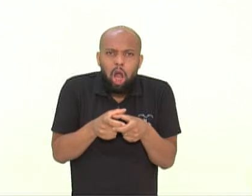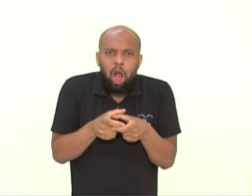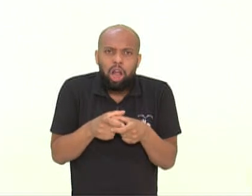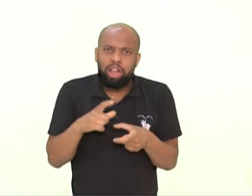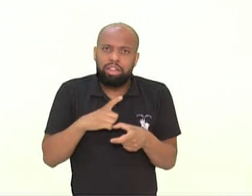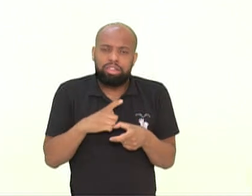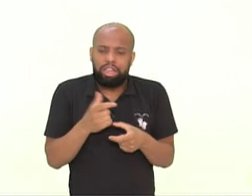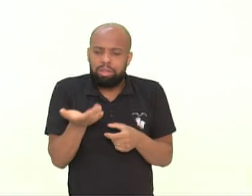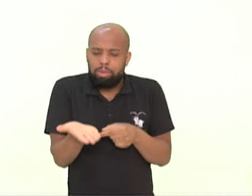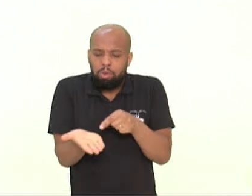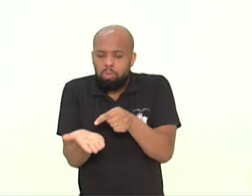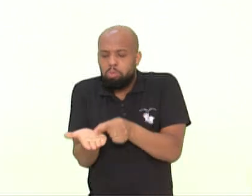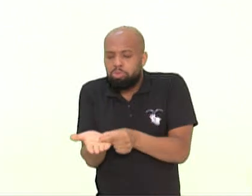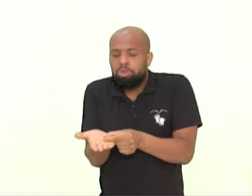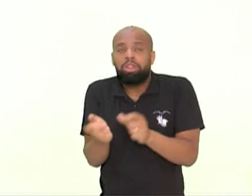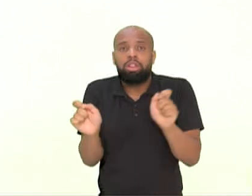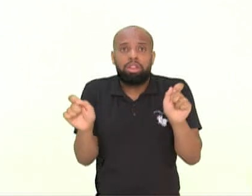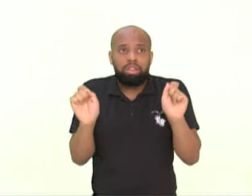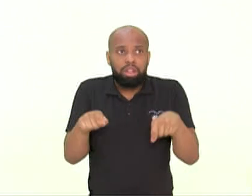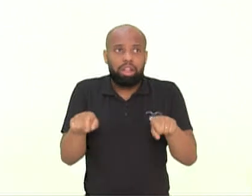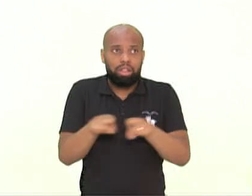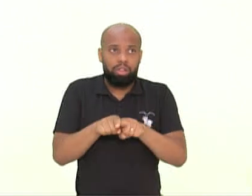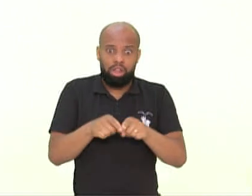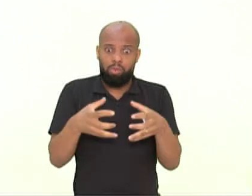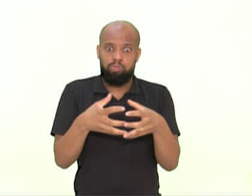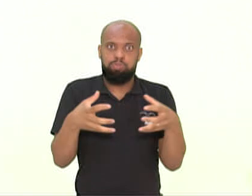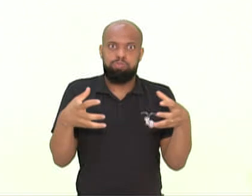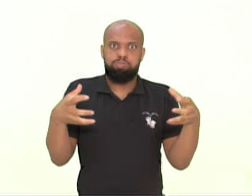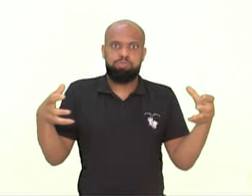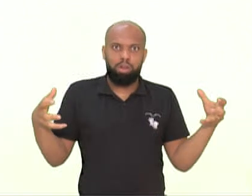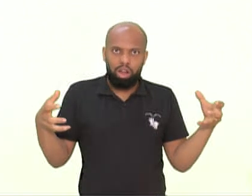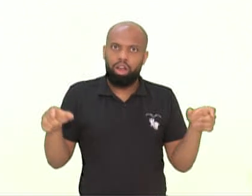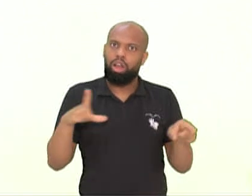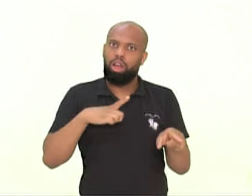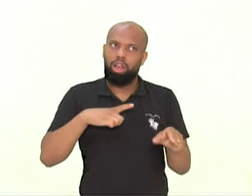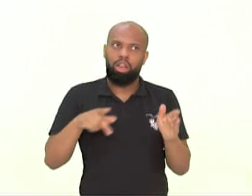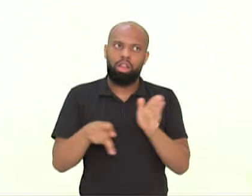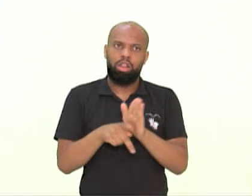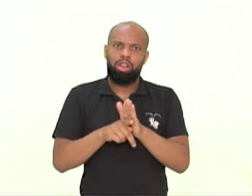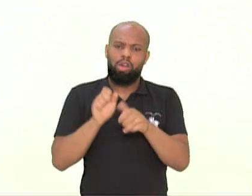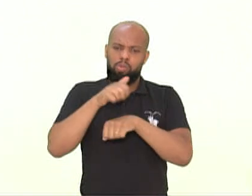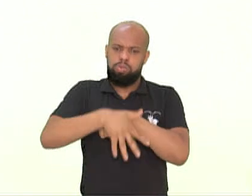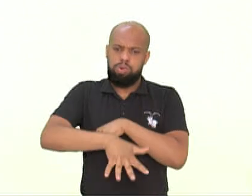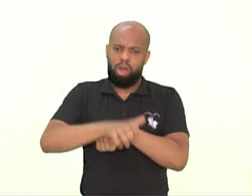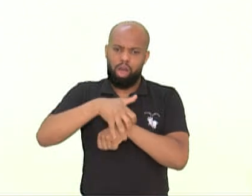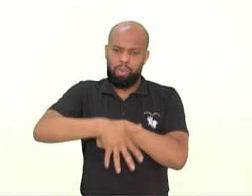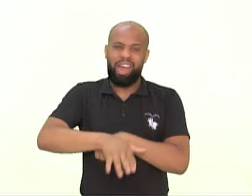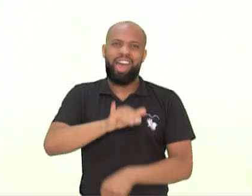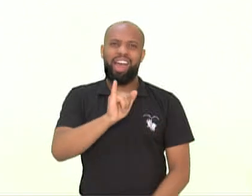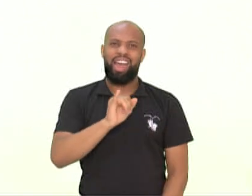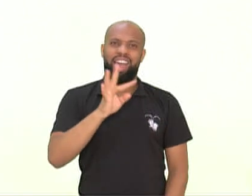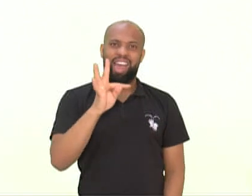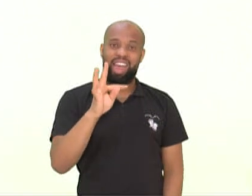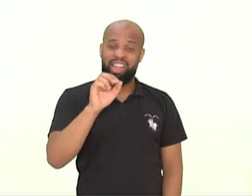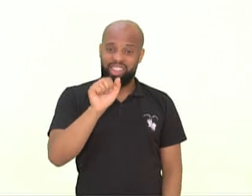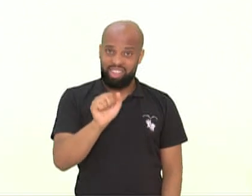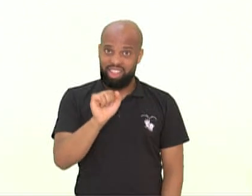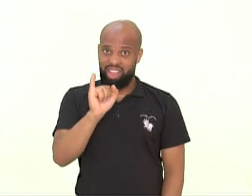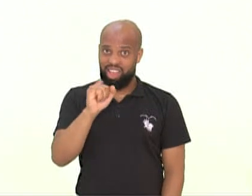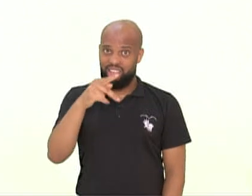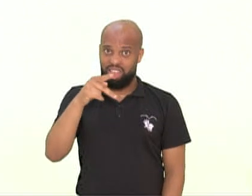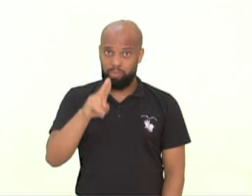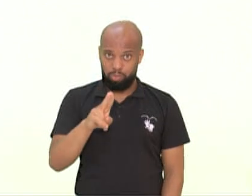que cabem na sua mão, até geradores elétricos do tamanho de Itaipu, né? Que é a segunda maior usina do mundo. A primeira é